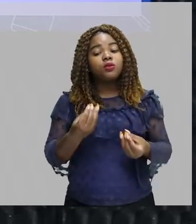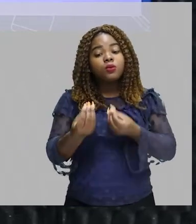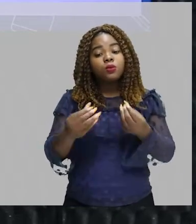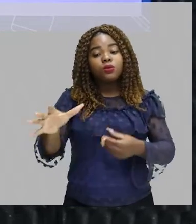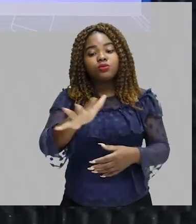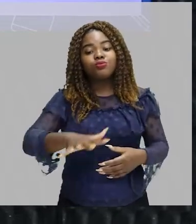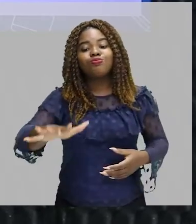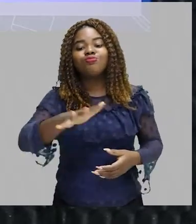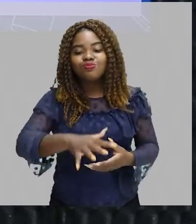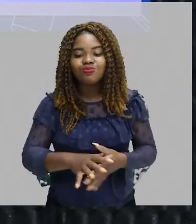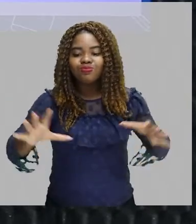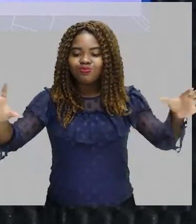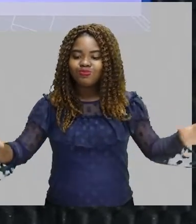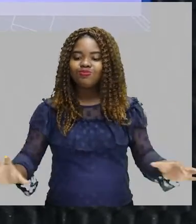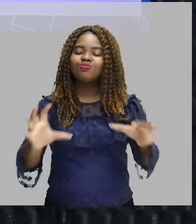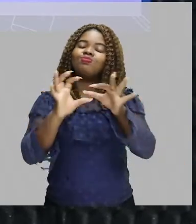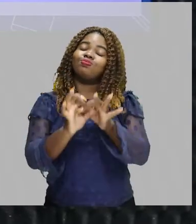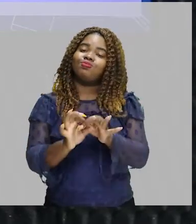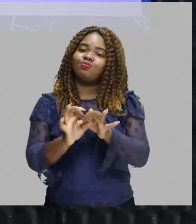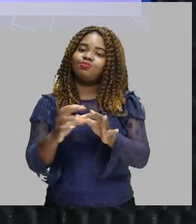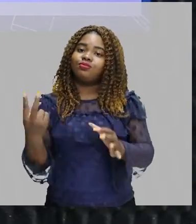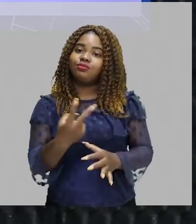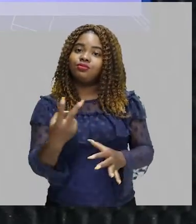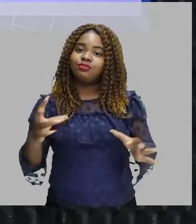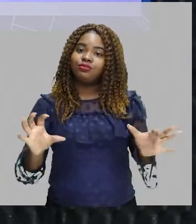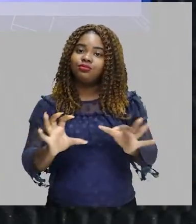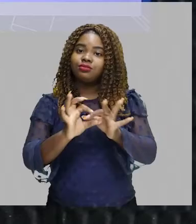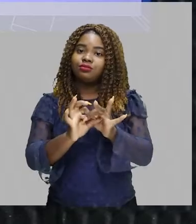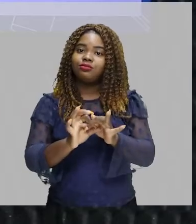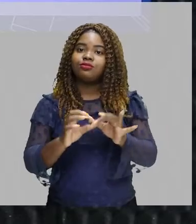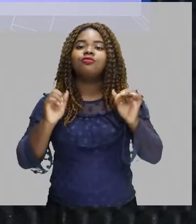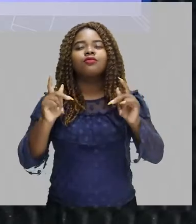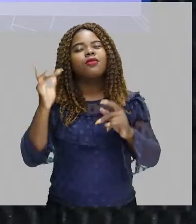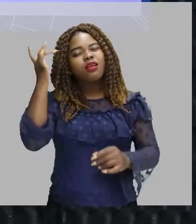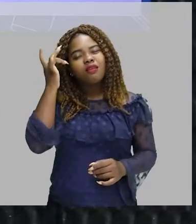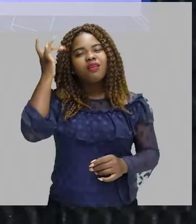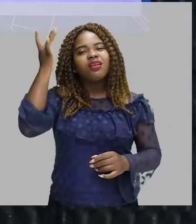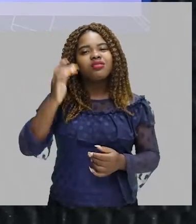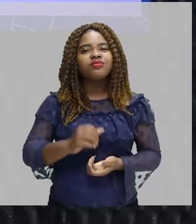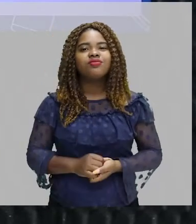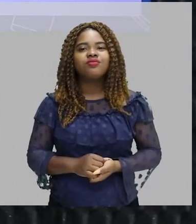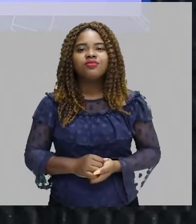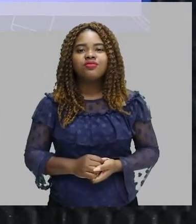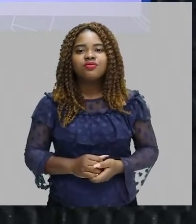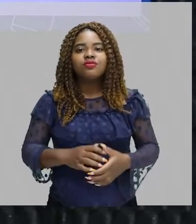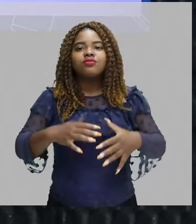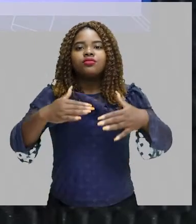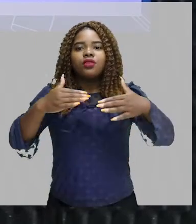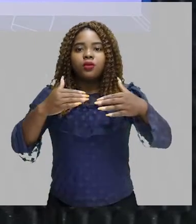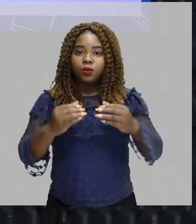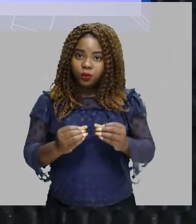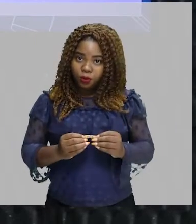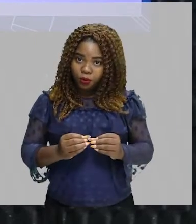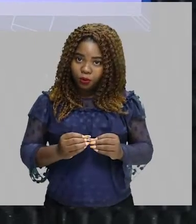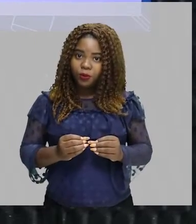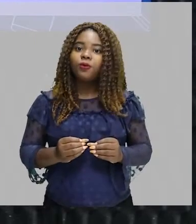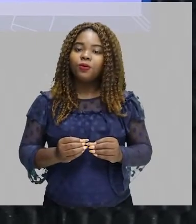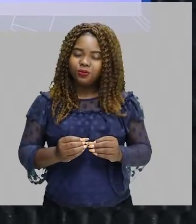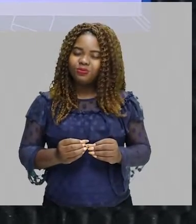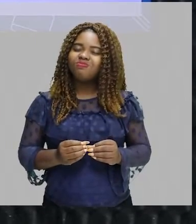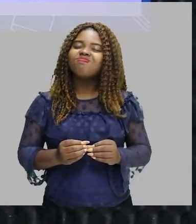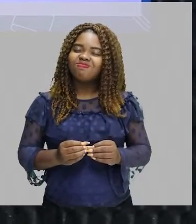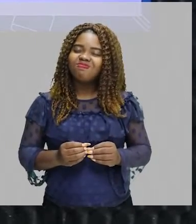estão interligados. Tranquilo, galera? Facinho, né? Ó, dá aquela